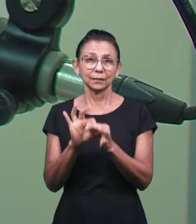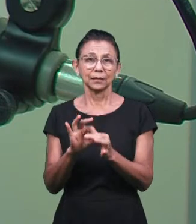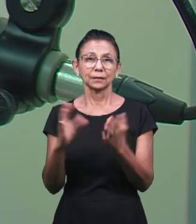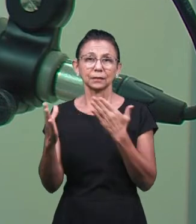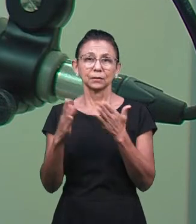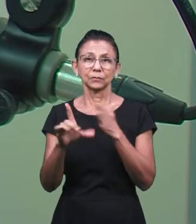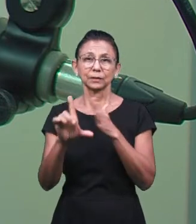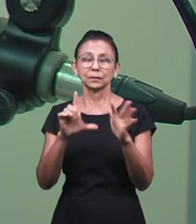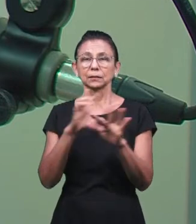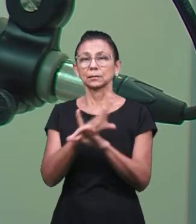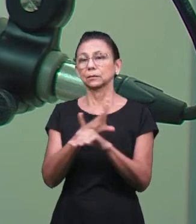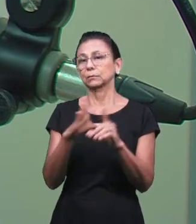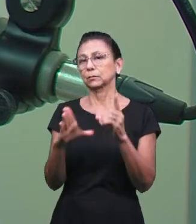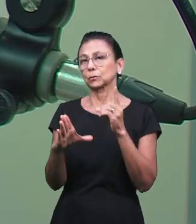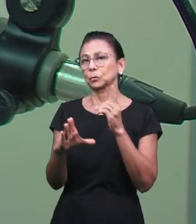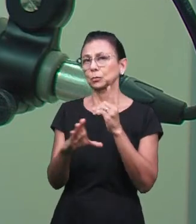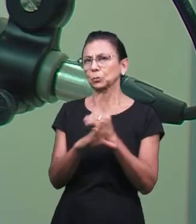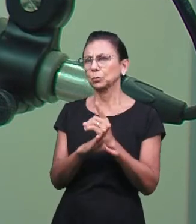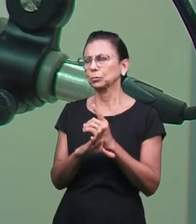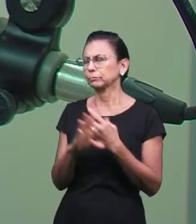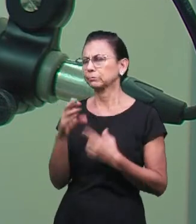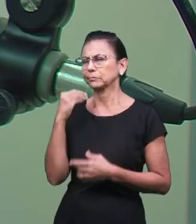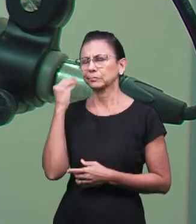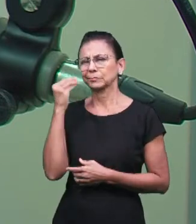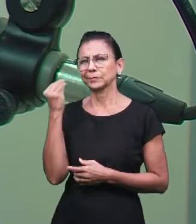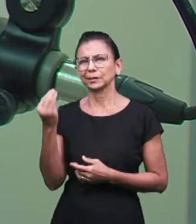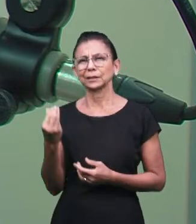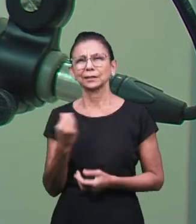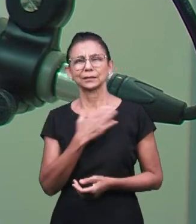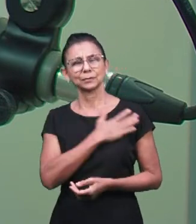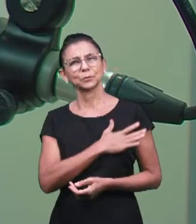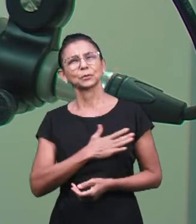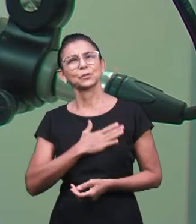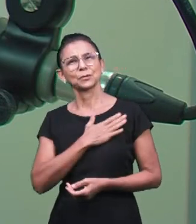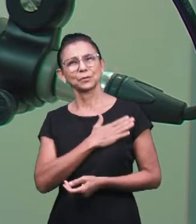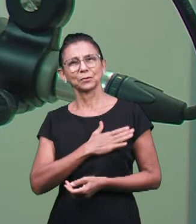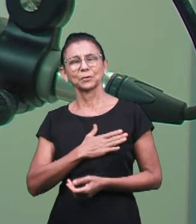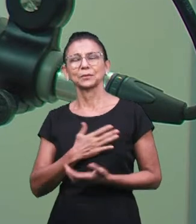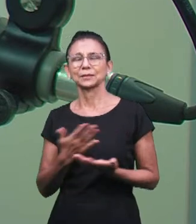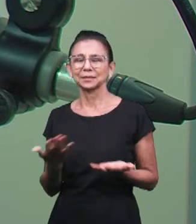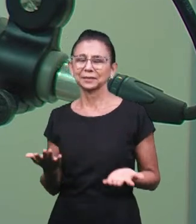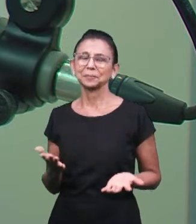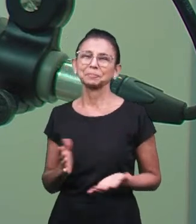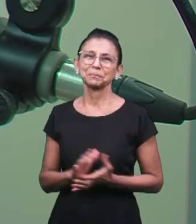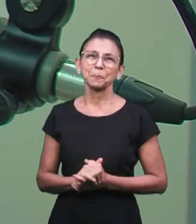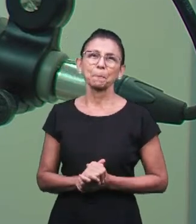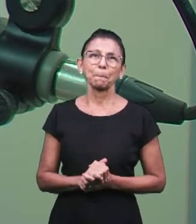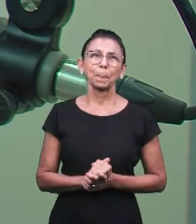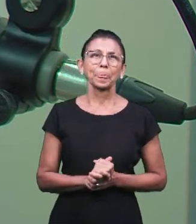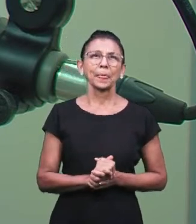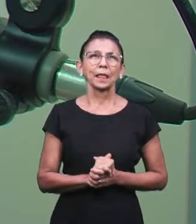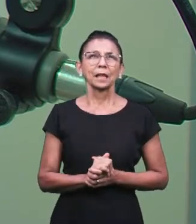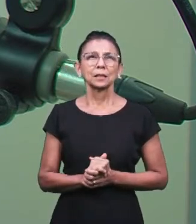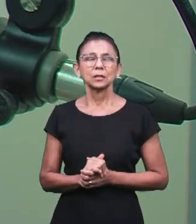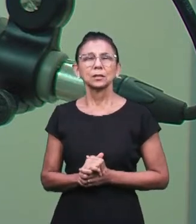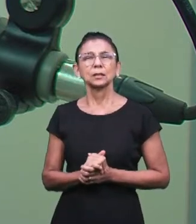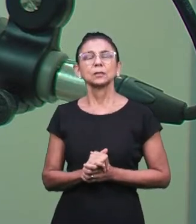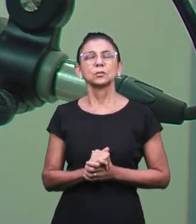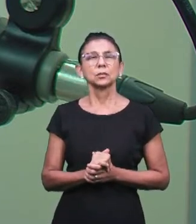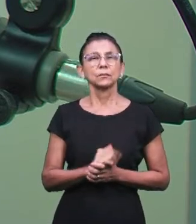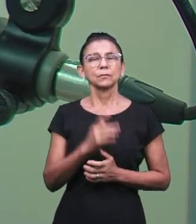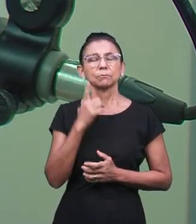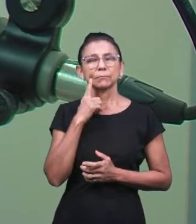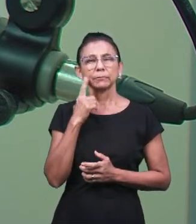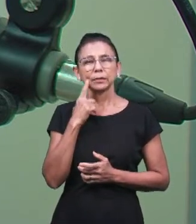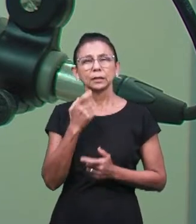se tornou uma experiência muito agradável. A verdade é que a gente já vai tratando dos assuntos do Senhor, já vai